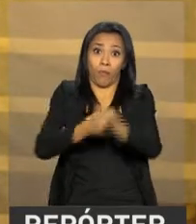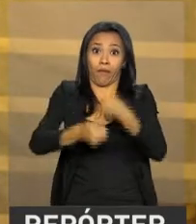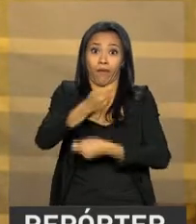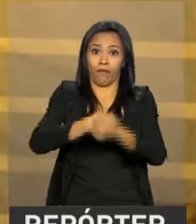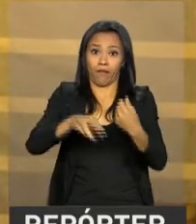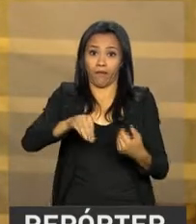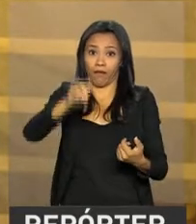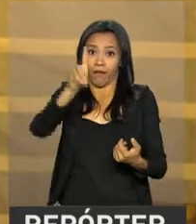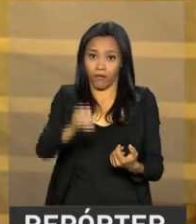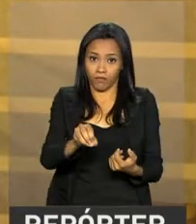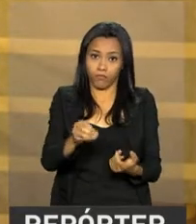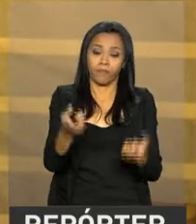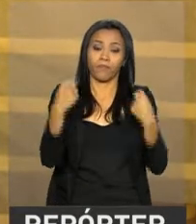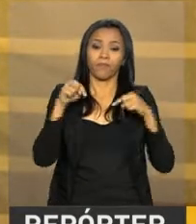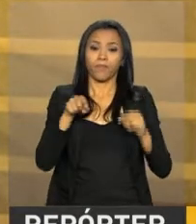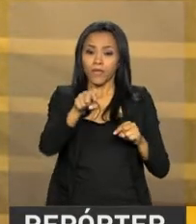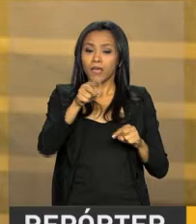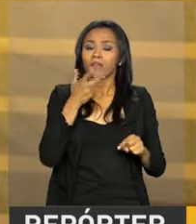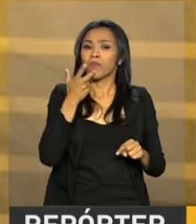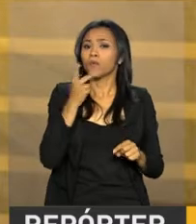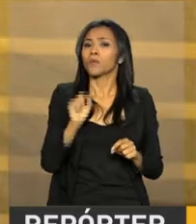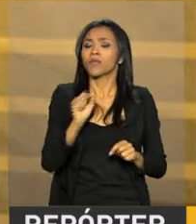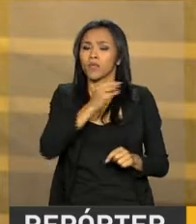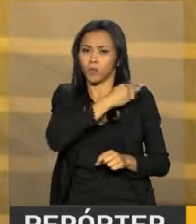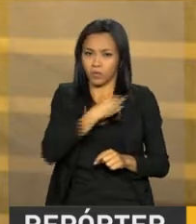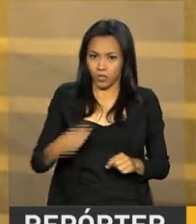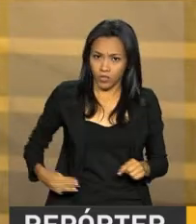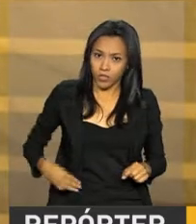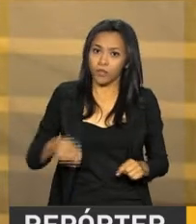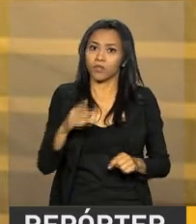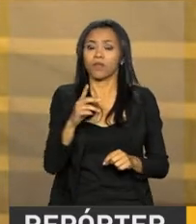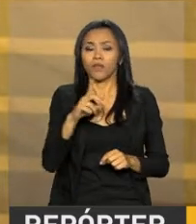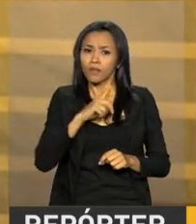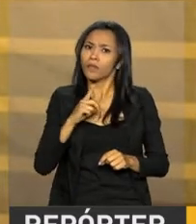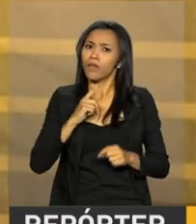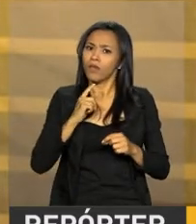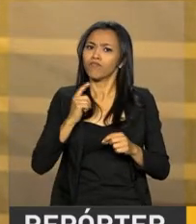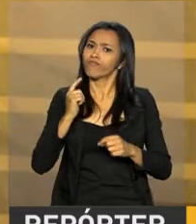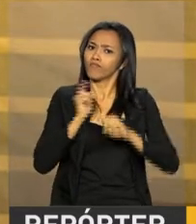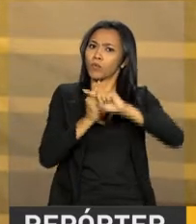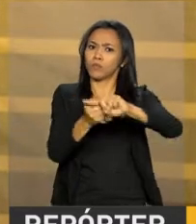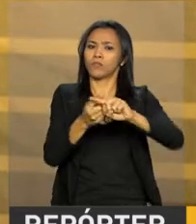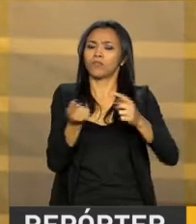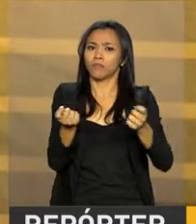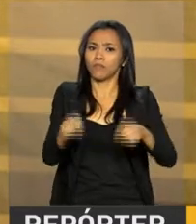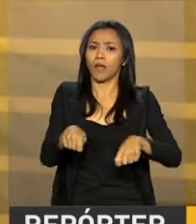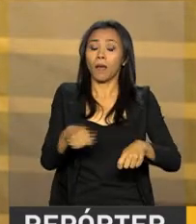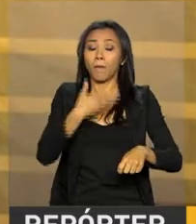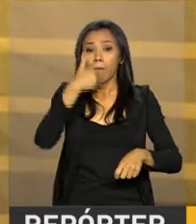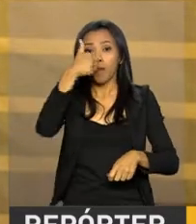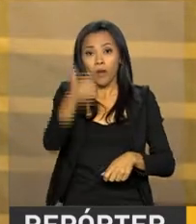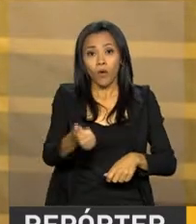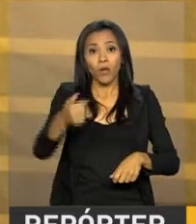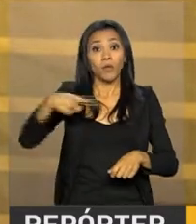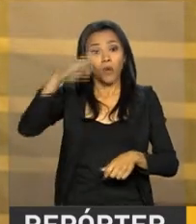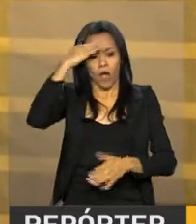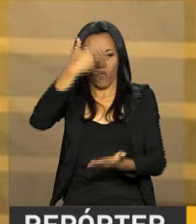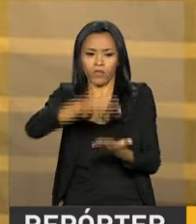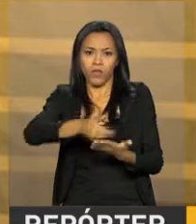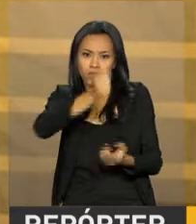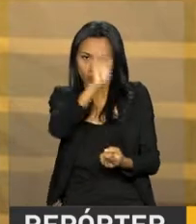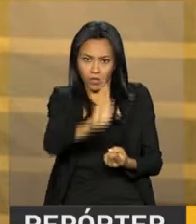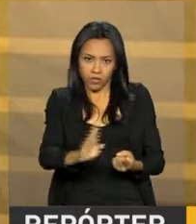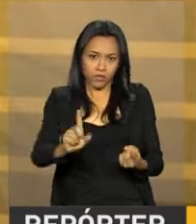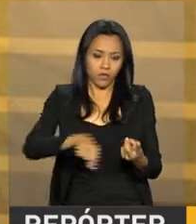da reforma da previdência henrique meirelles afirmou que há efeitos positivos como a melhora no nível da confiança a